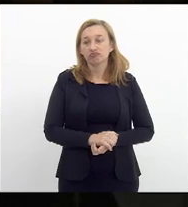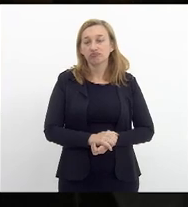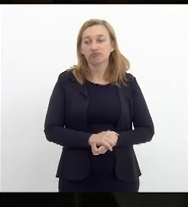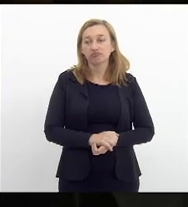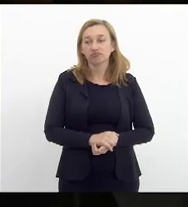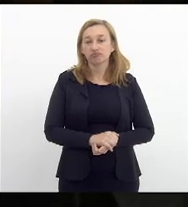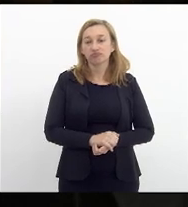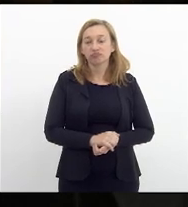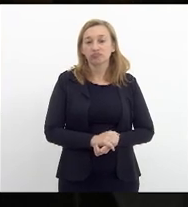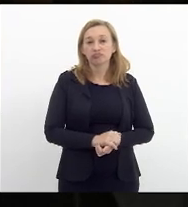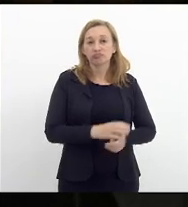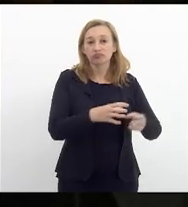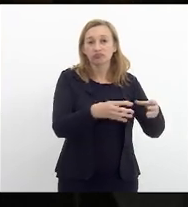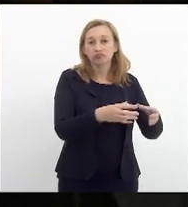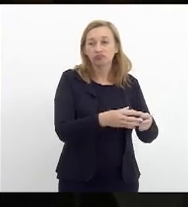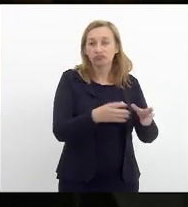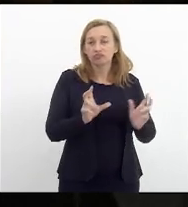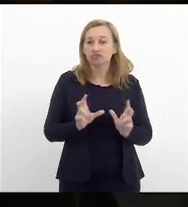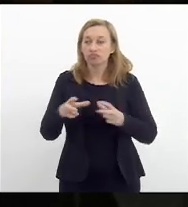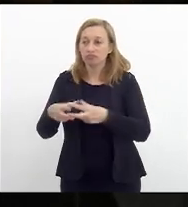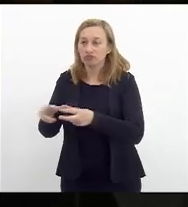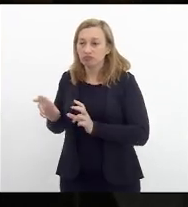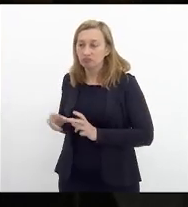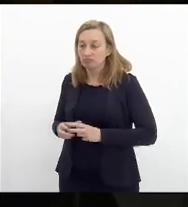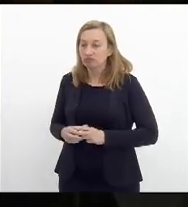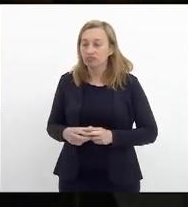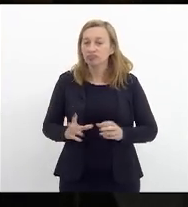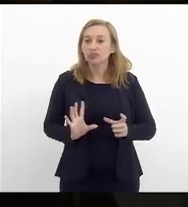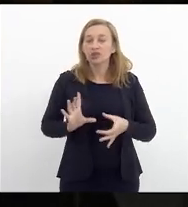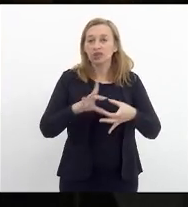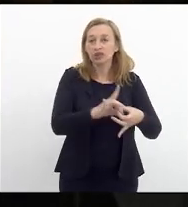os setores ligados à educação